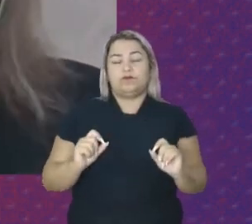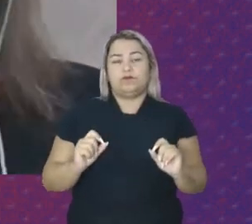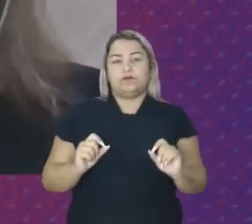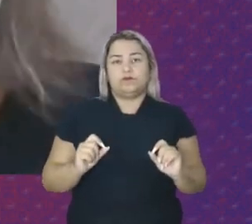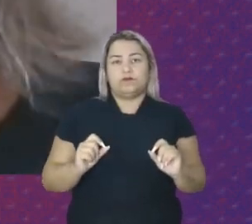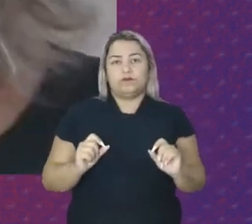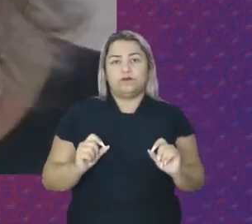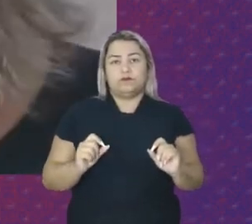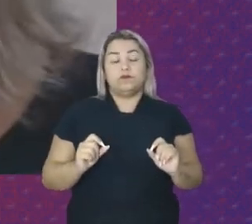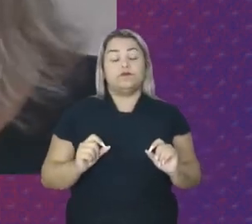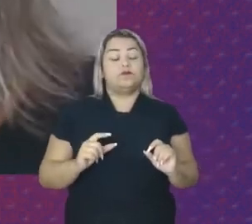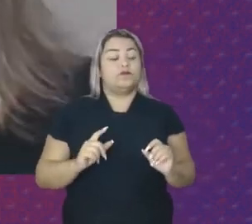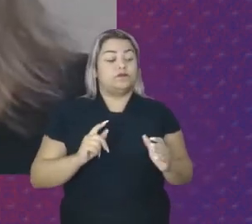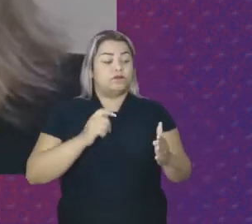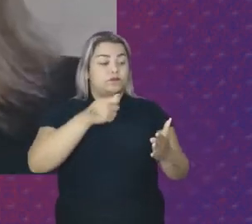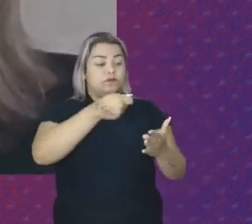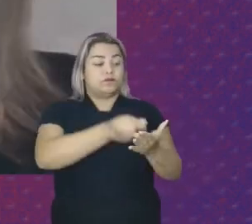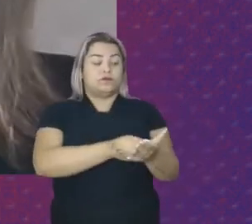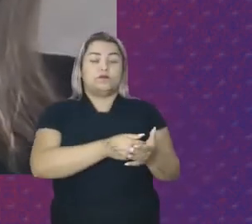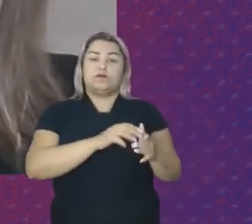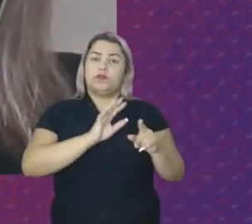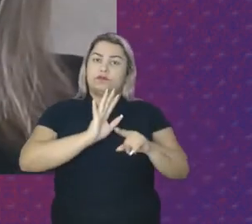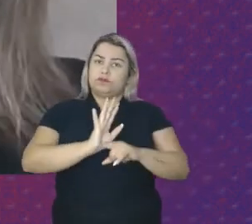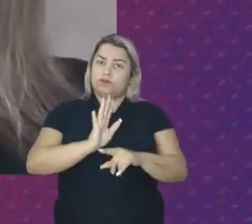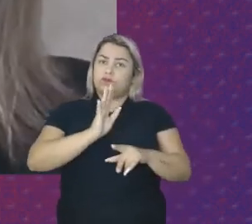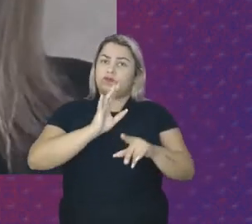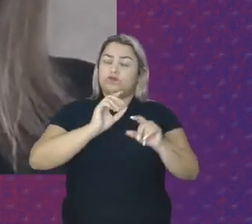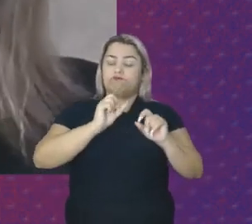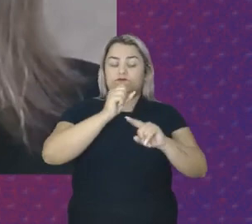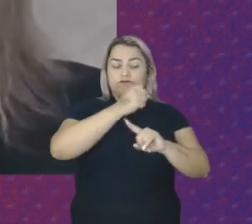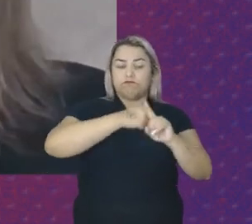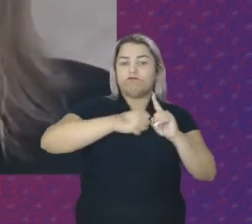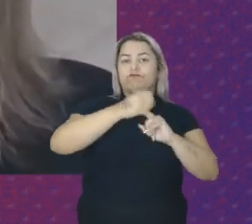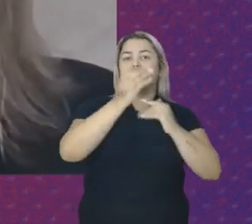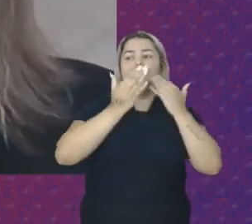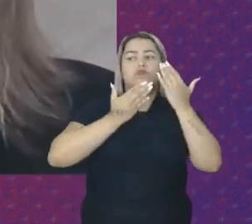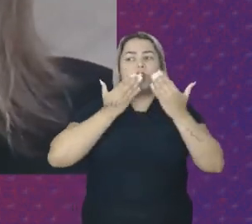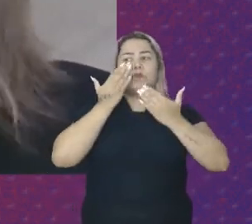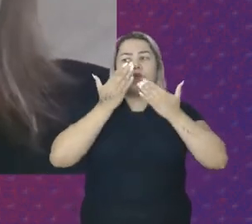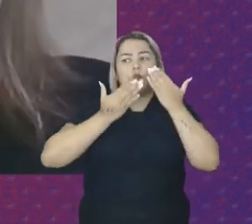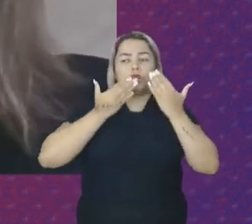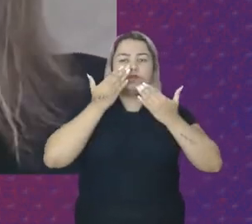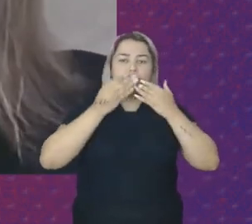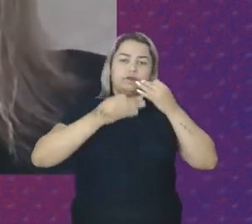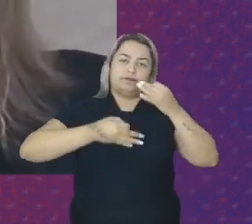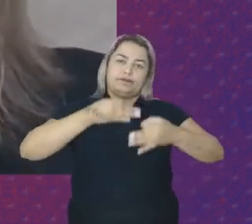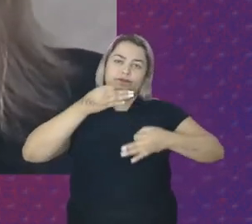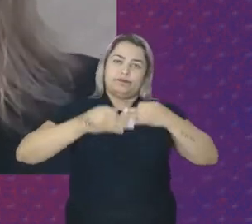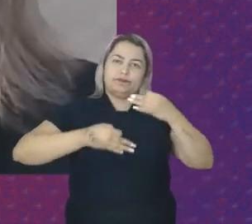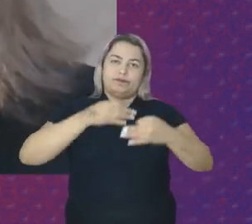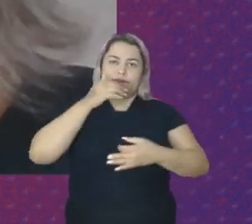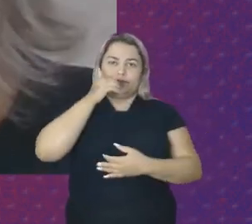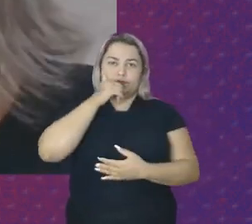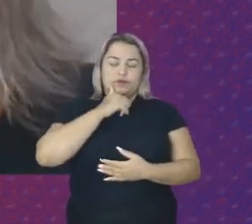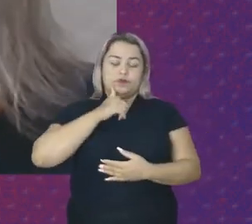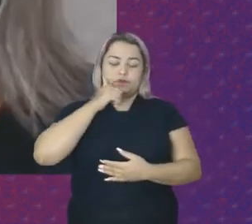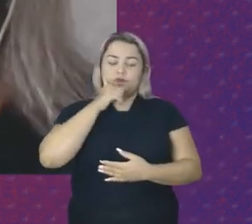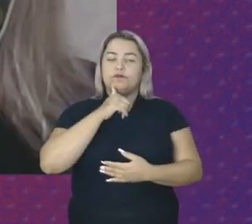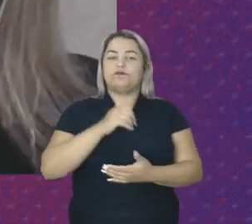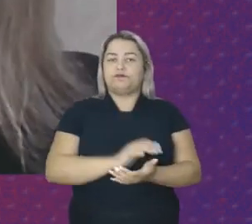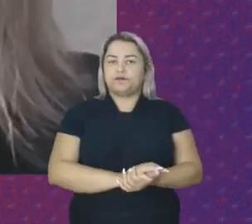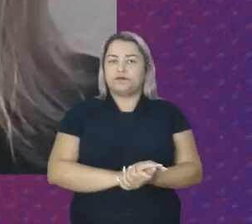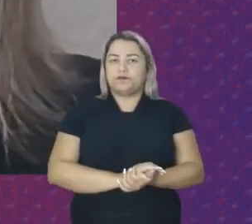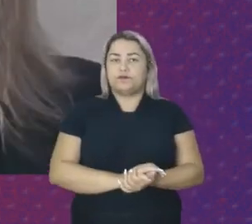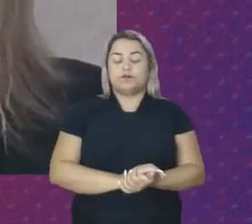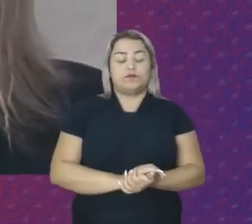que então garantissem o atendimento social, psicológico e jurídico das mulheres. Não bastava fazer